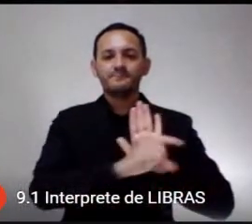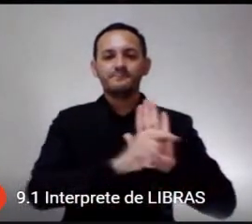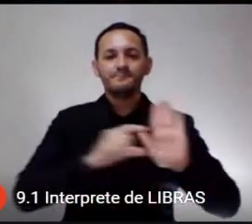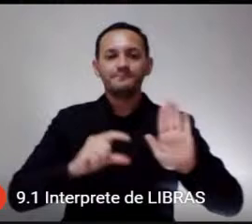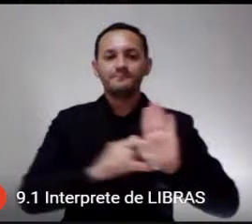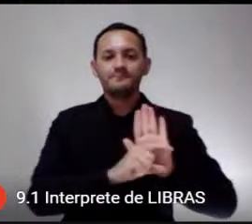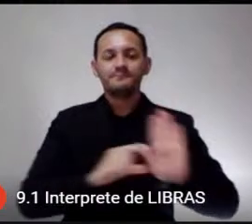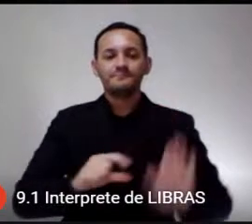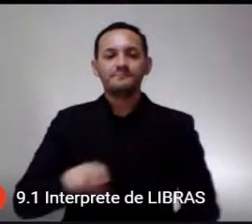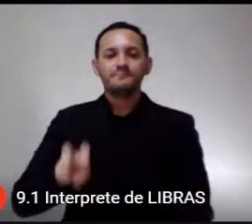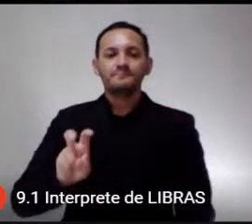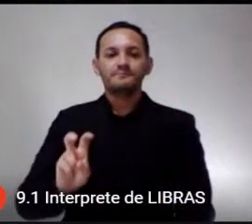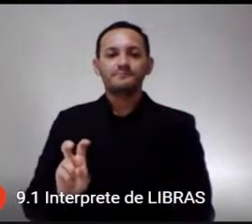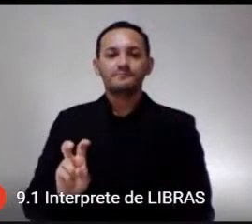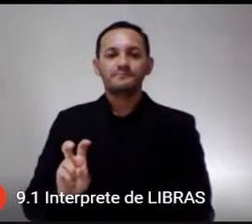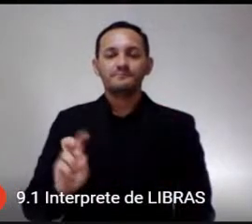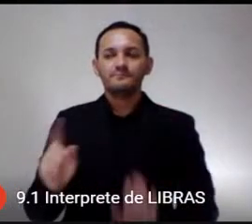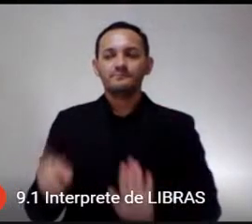que